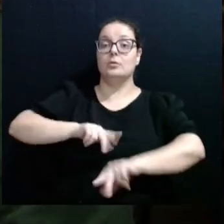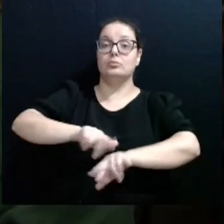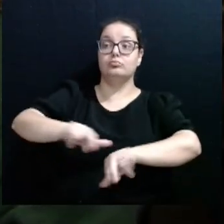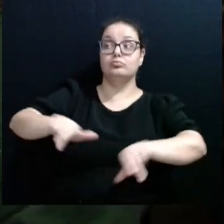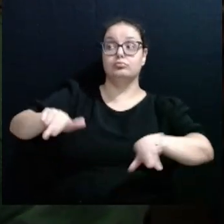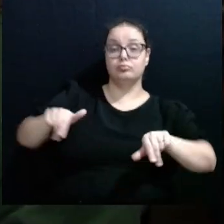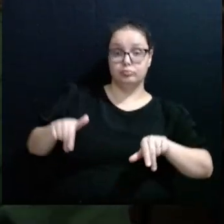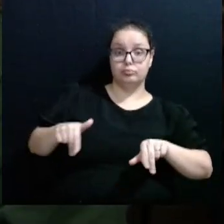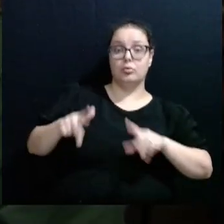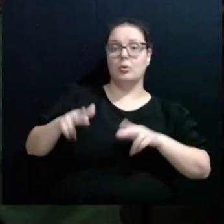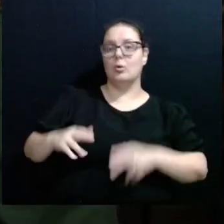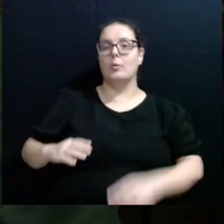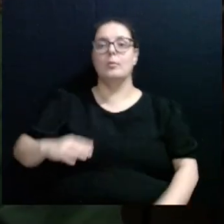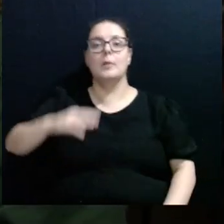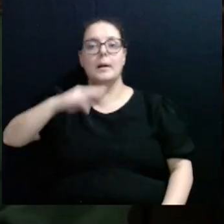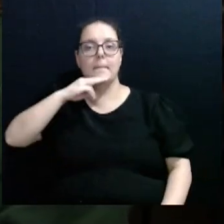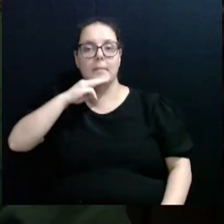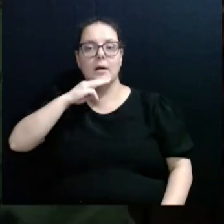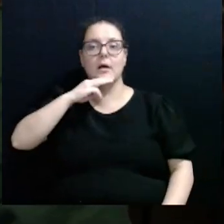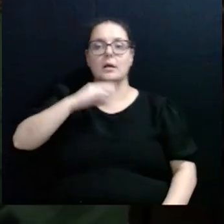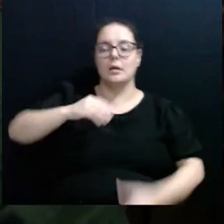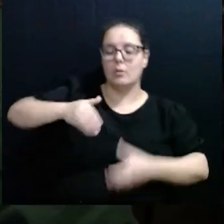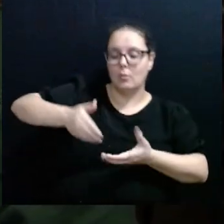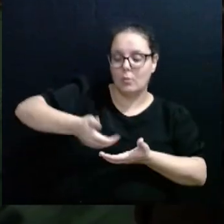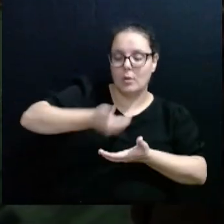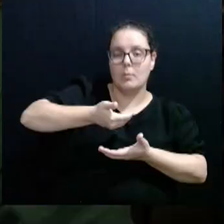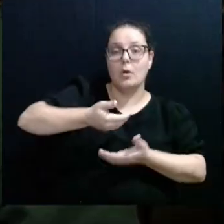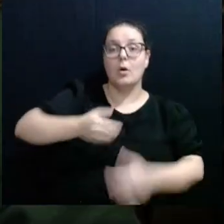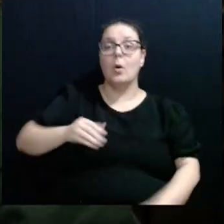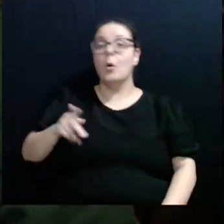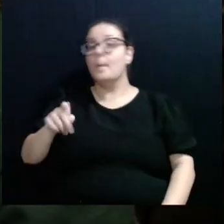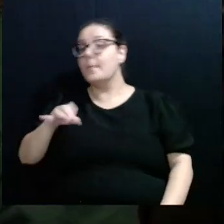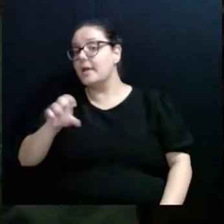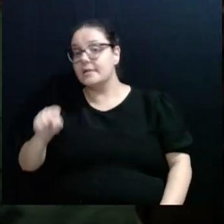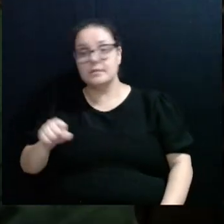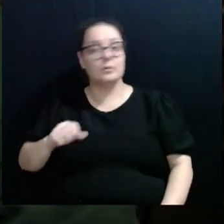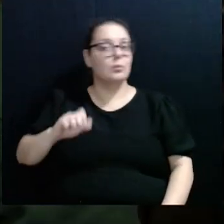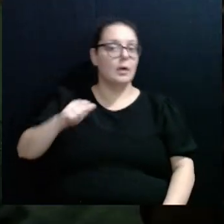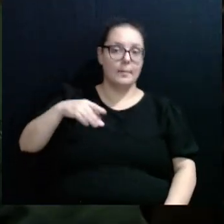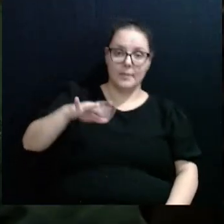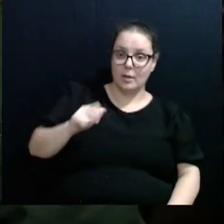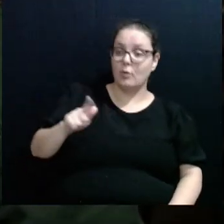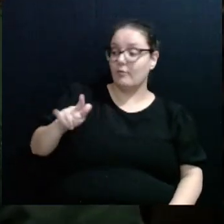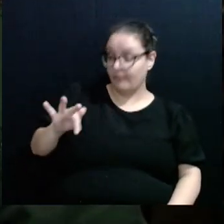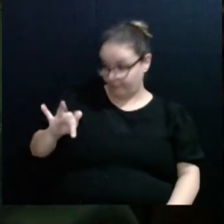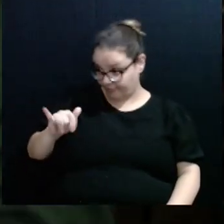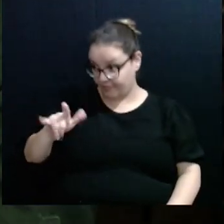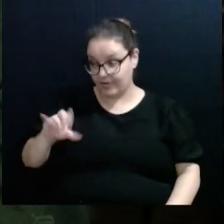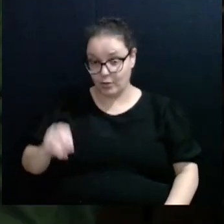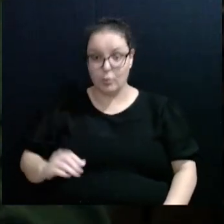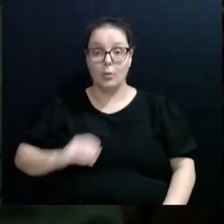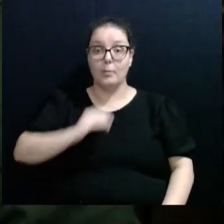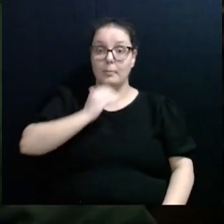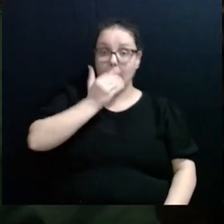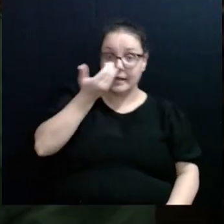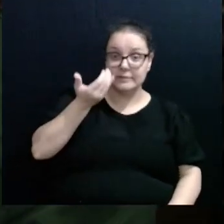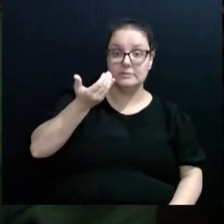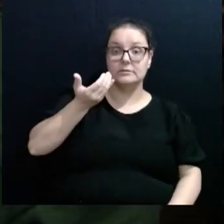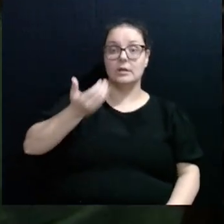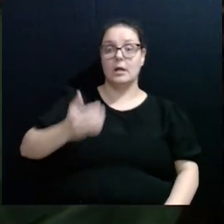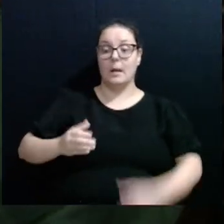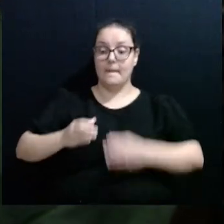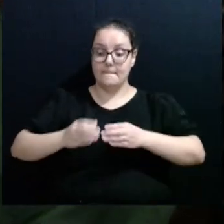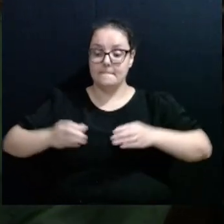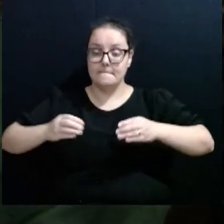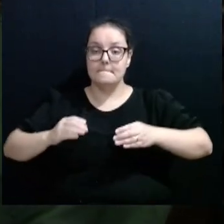o abacate, temos também o pêssego, o ameixa, o figo, a maçã, temos também o mamão formosa. Então são